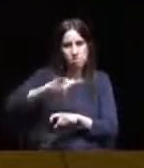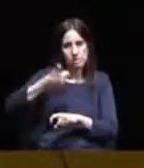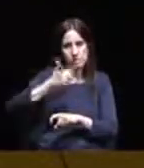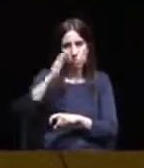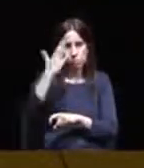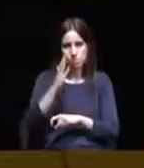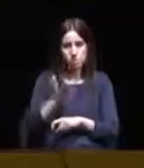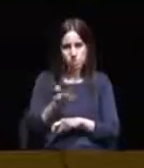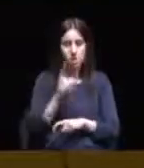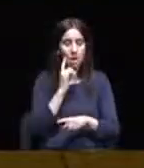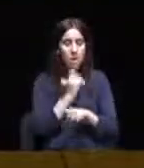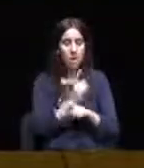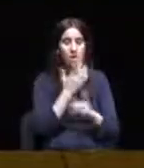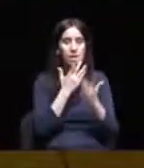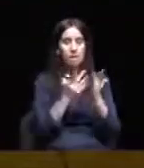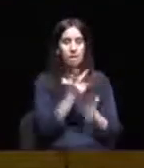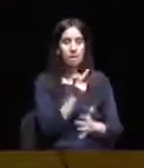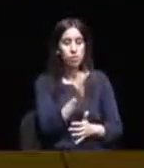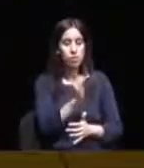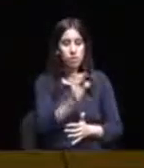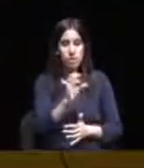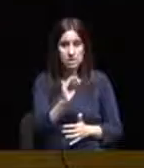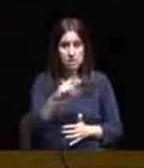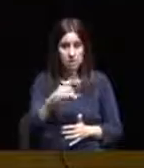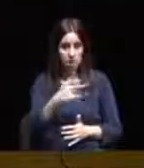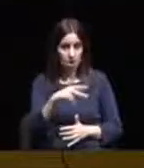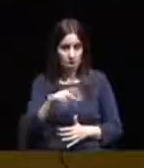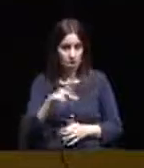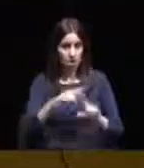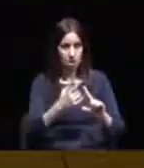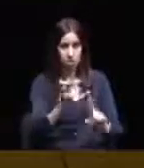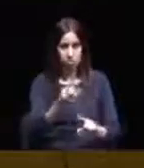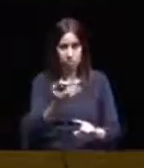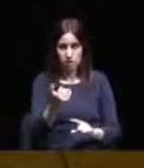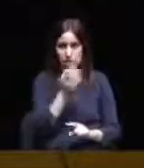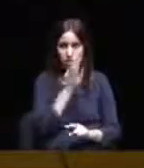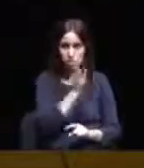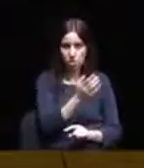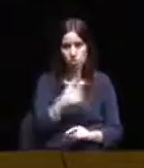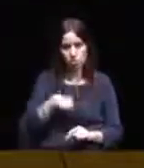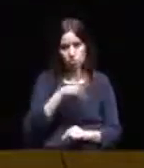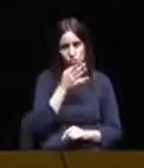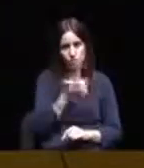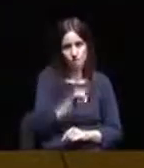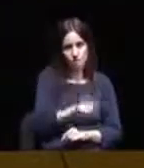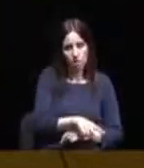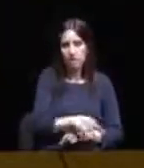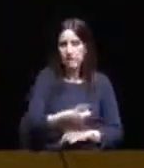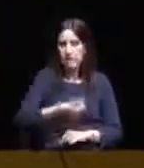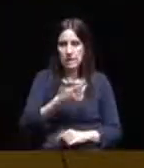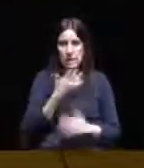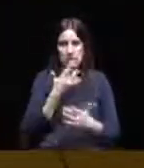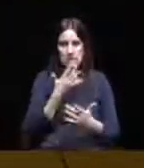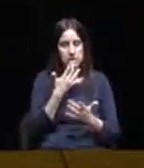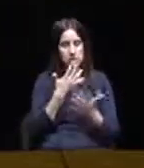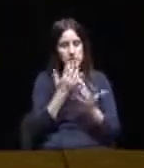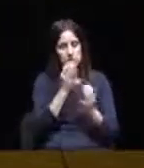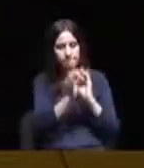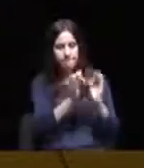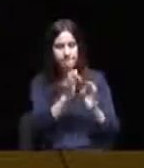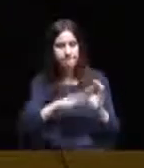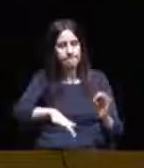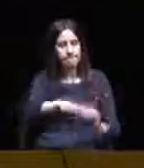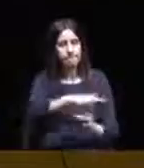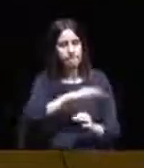Sobre o Teatro Vasco Santana, defendemos em 2015 e voltamos a defender agora que deve ser preservado enquanto elemento de memória